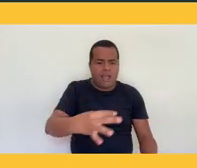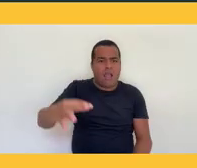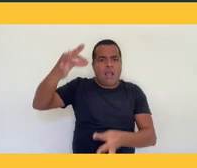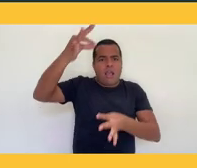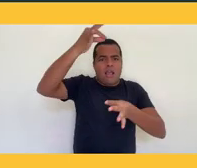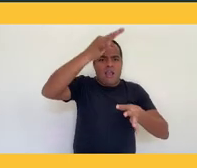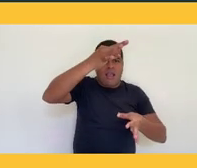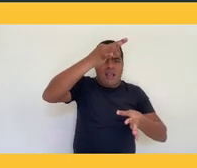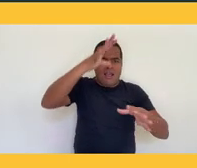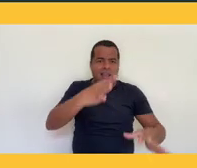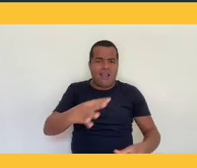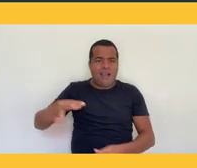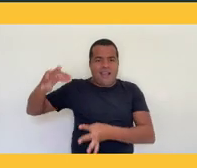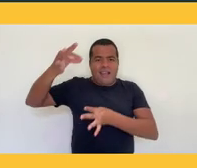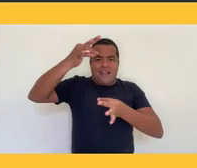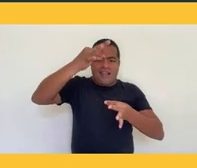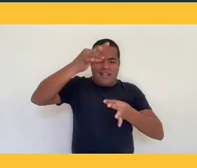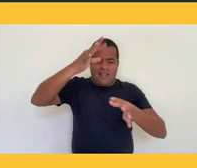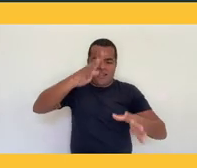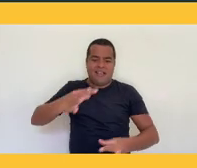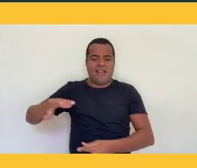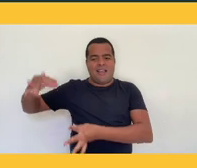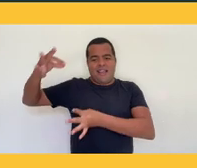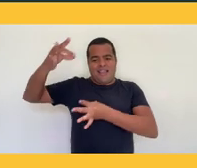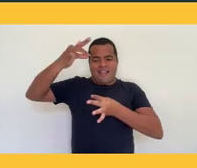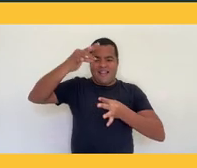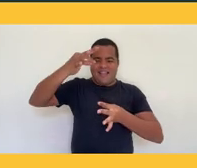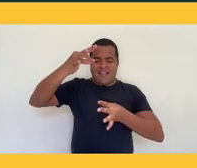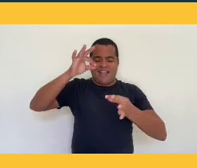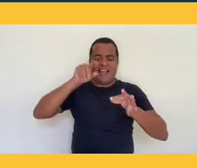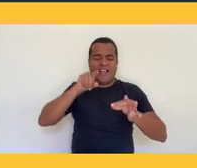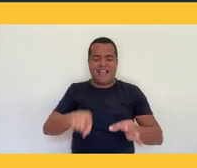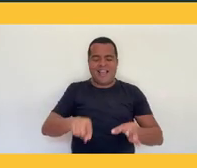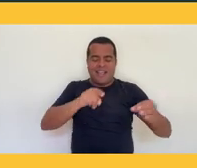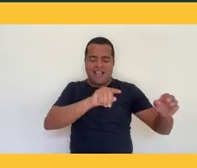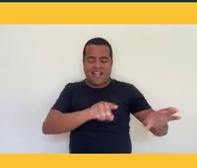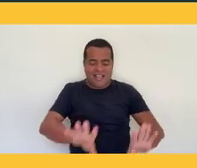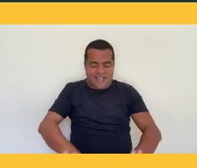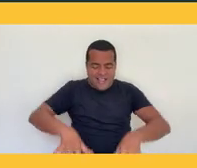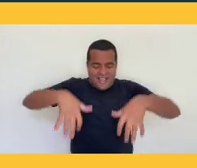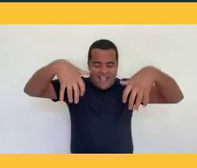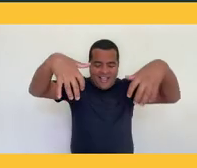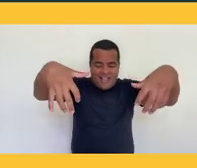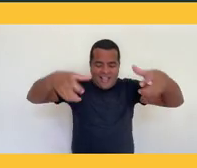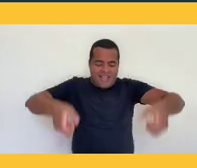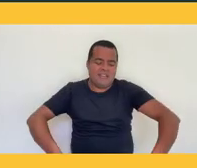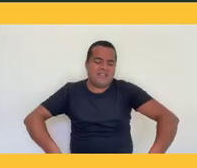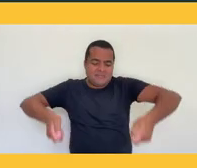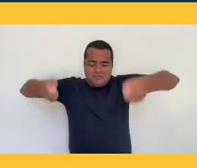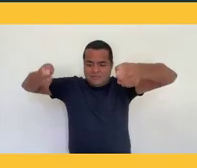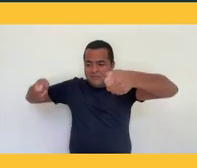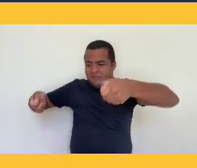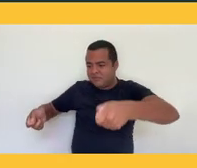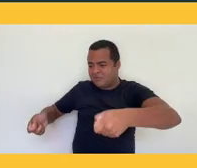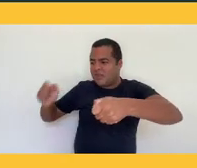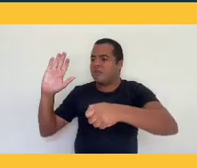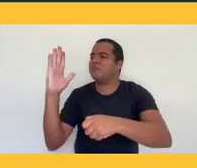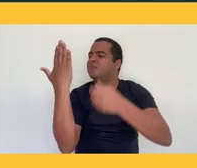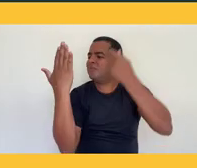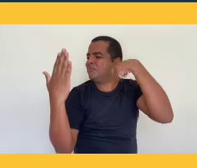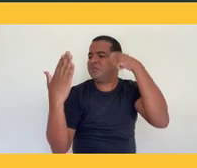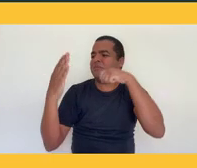inteiras. Cabe uma penteadeira. Cabe nós dois. Cabe essa oração.